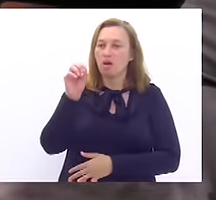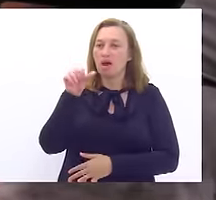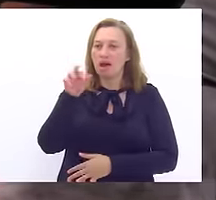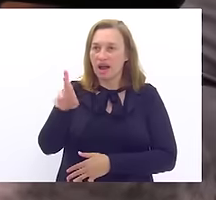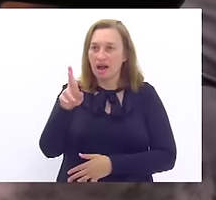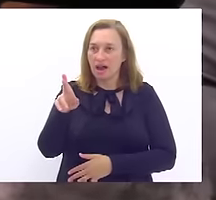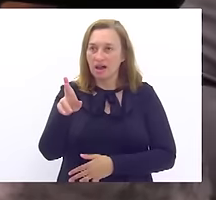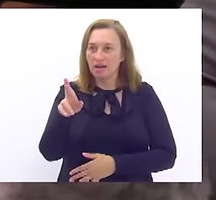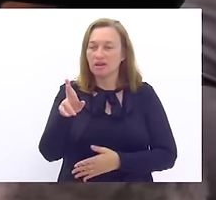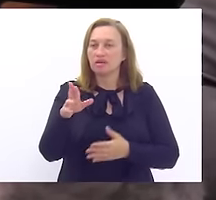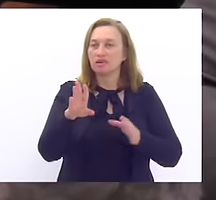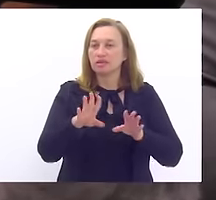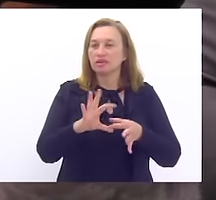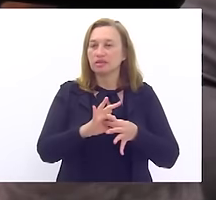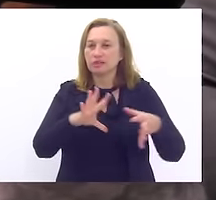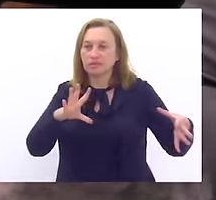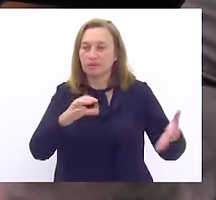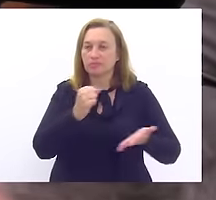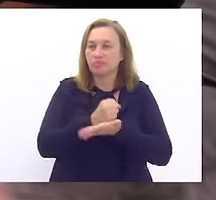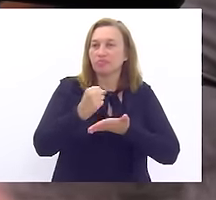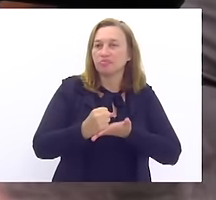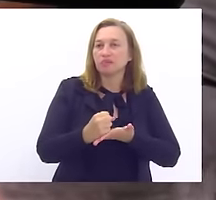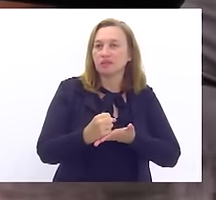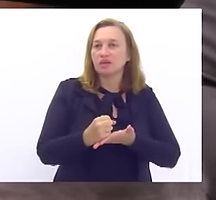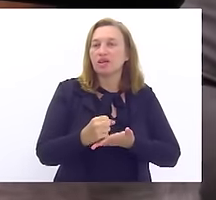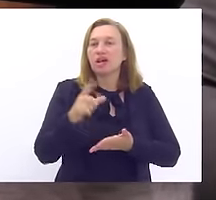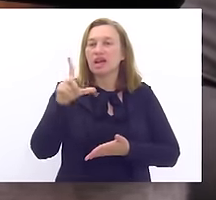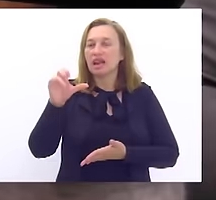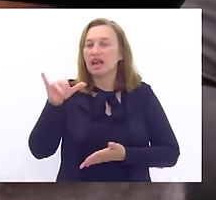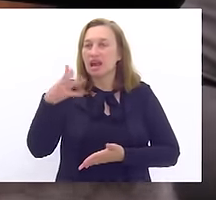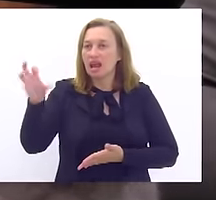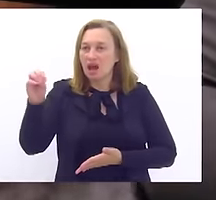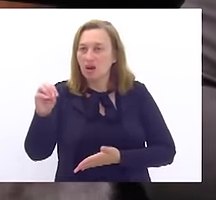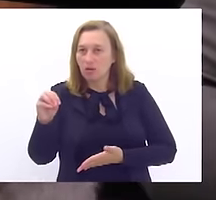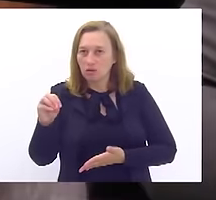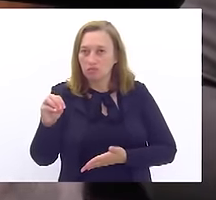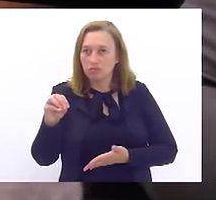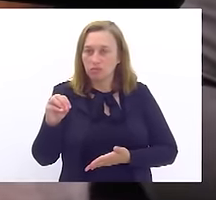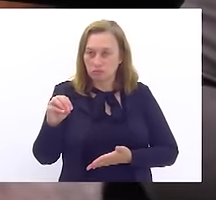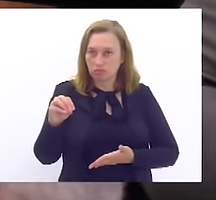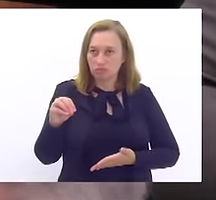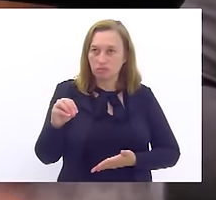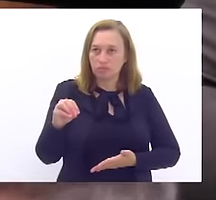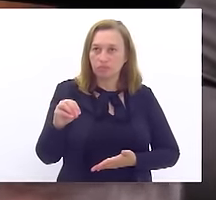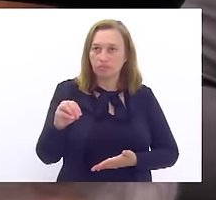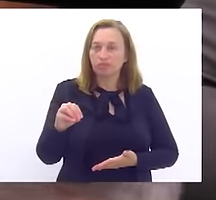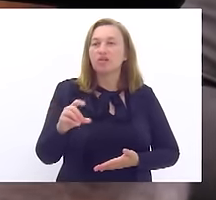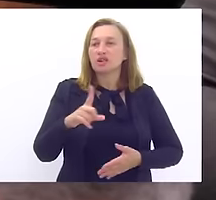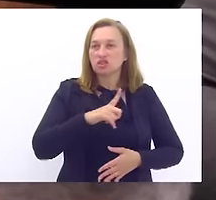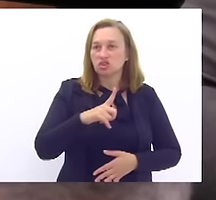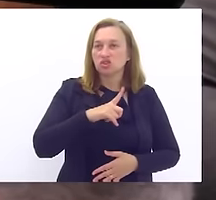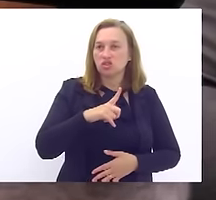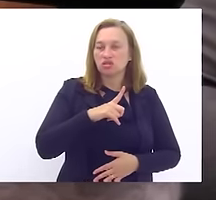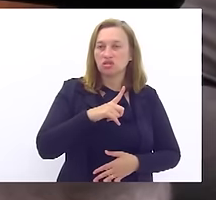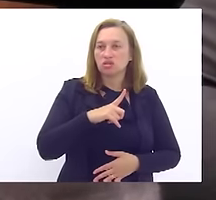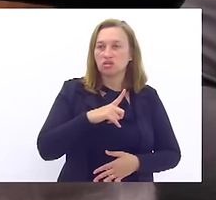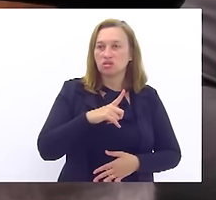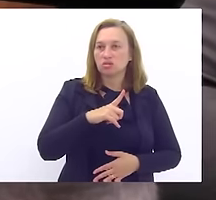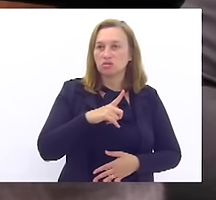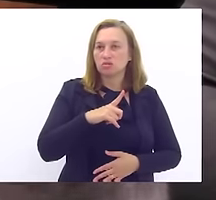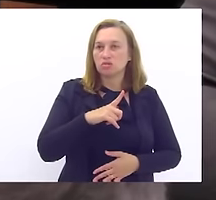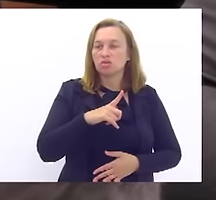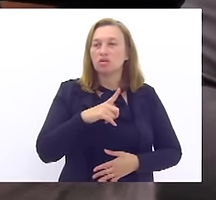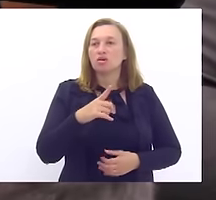rescisão do contrato era isso os leilões eram realizados a Total arrepio da Lei Inclusive a casa de autoridades públicas que